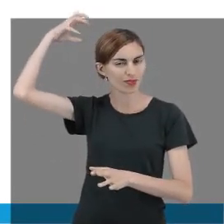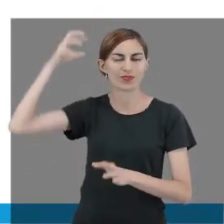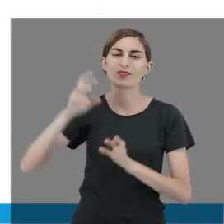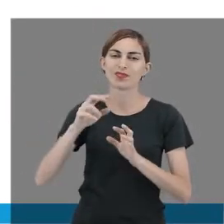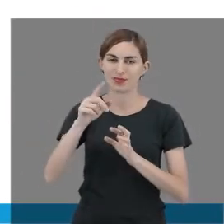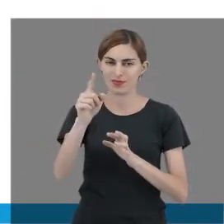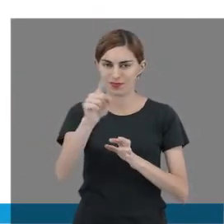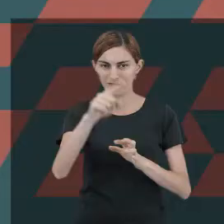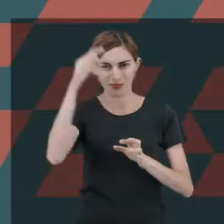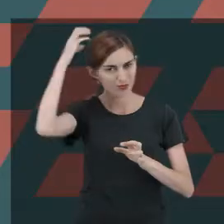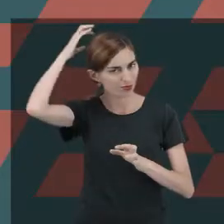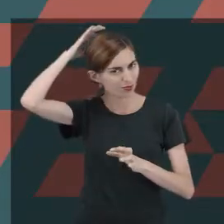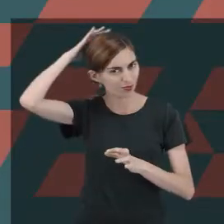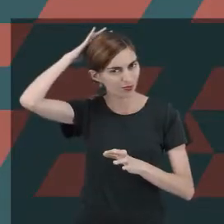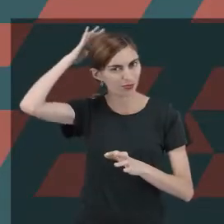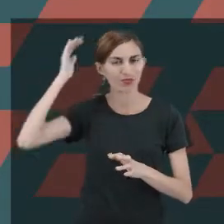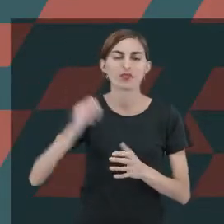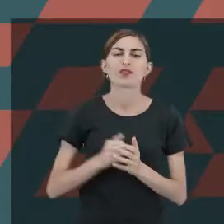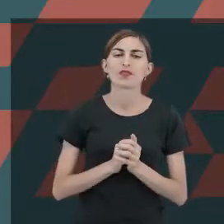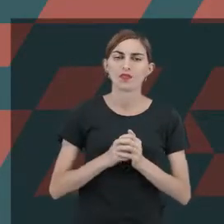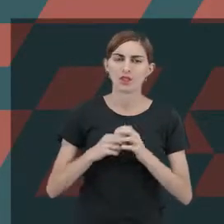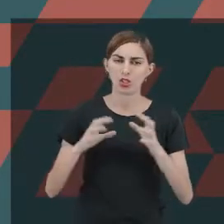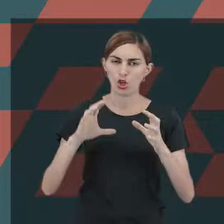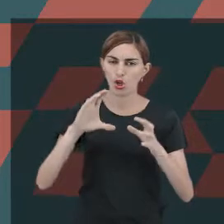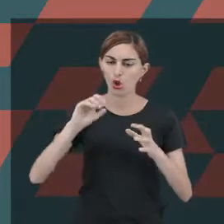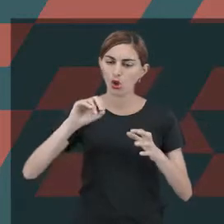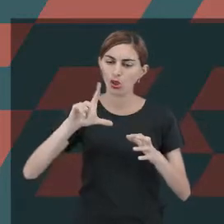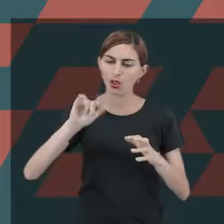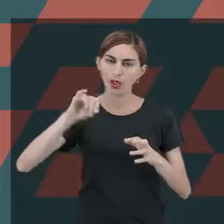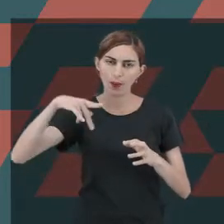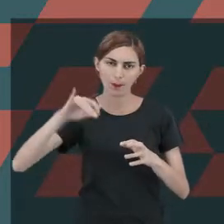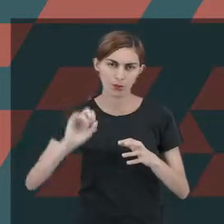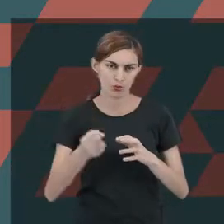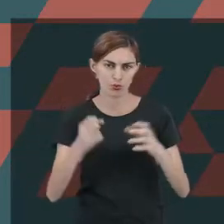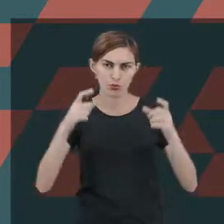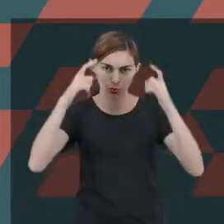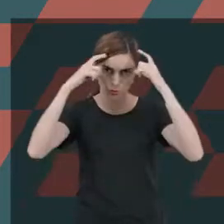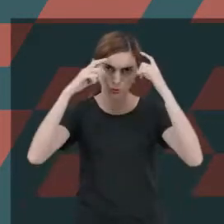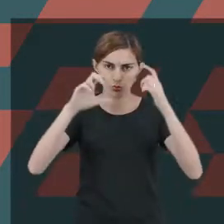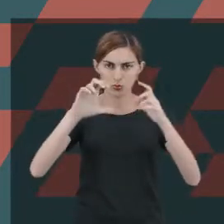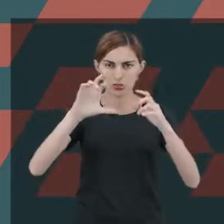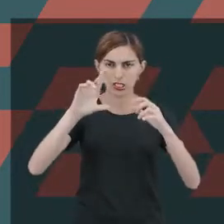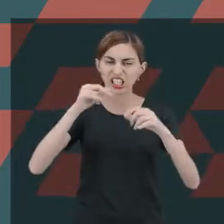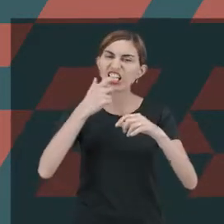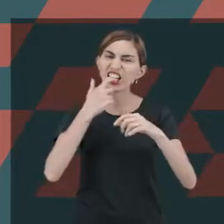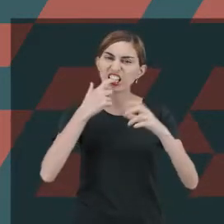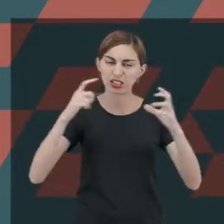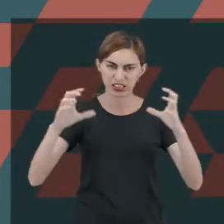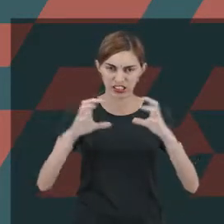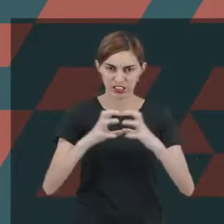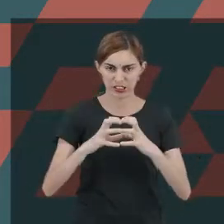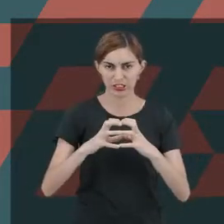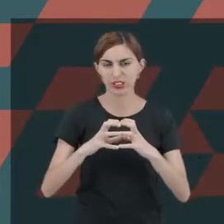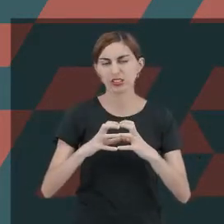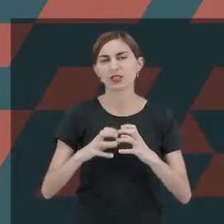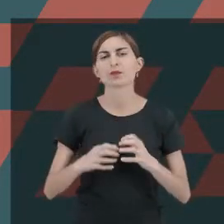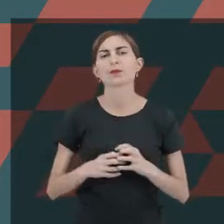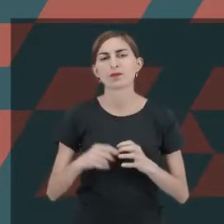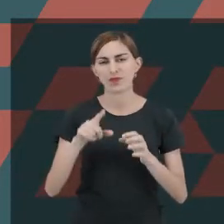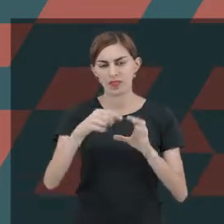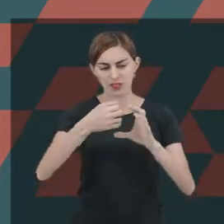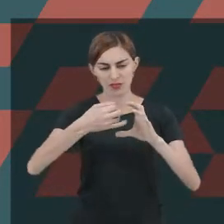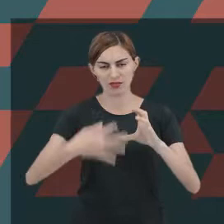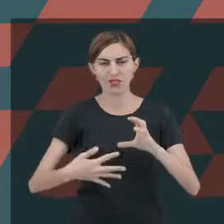dessa pressão hidrostática, tem um colapso desse crânio, e aí ele termina desabando e fazendo com esse